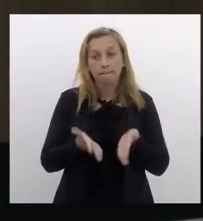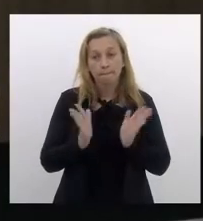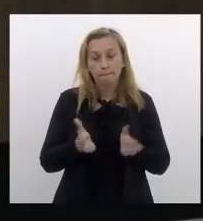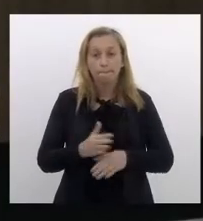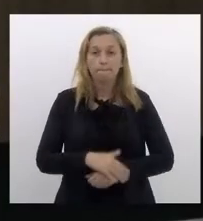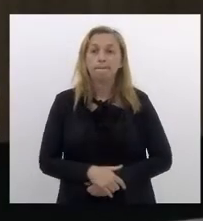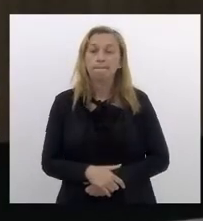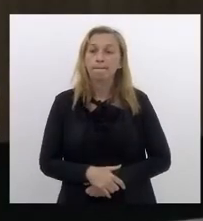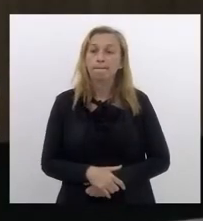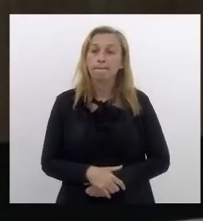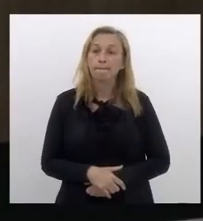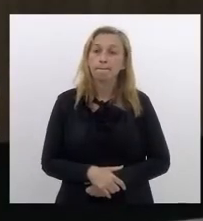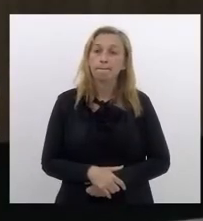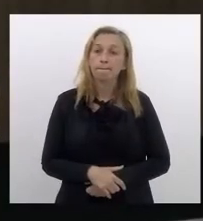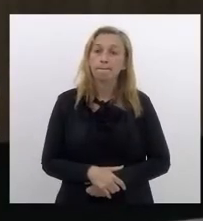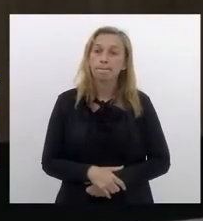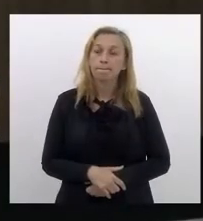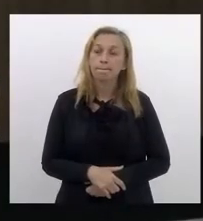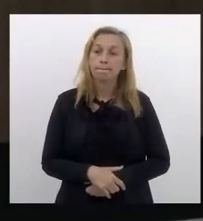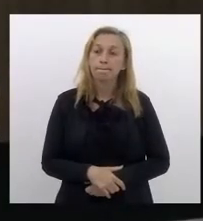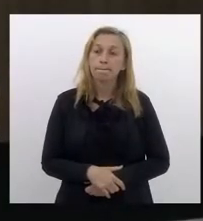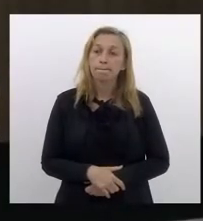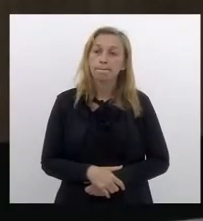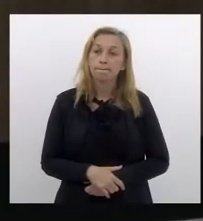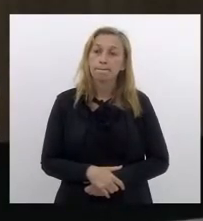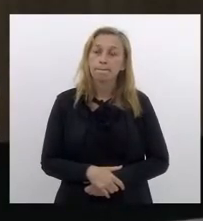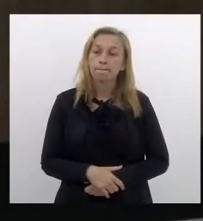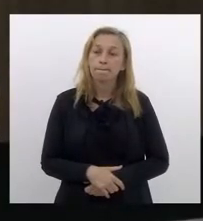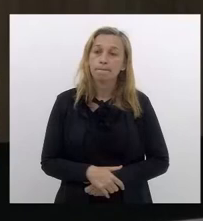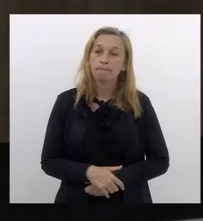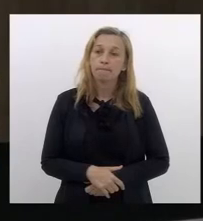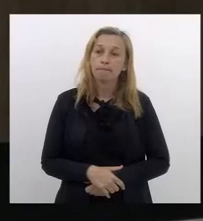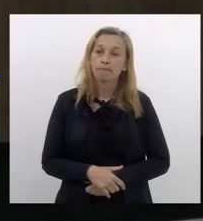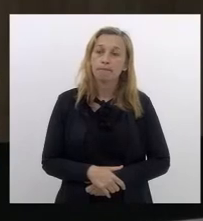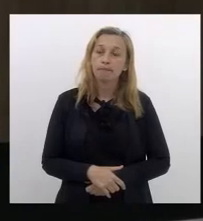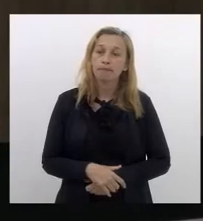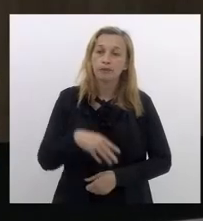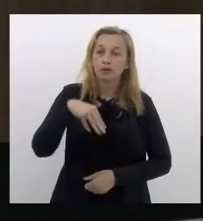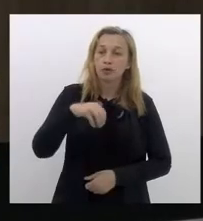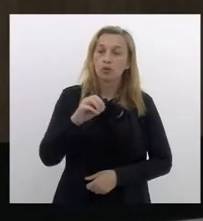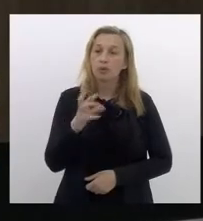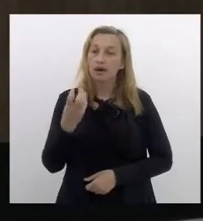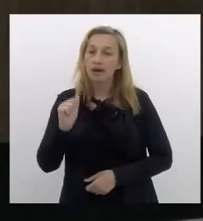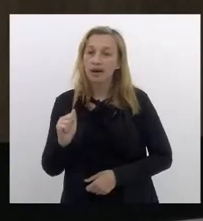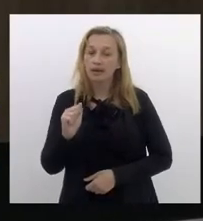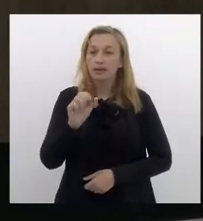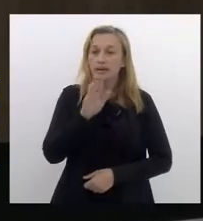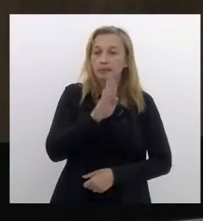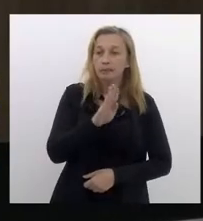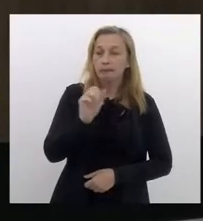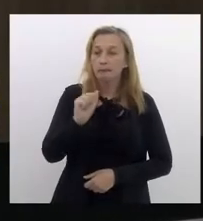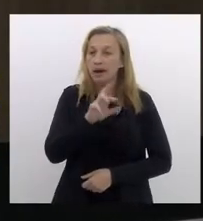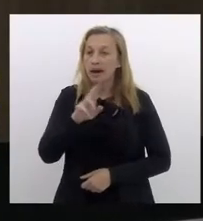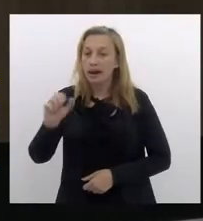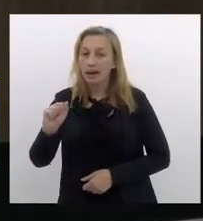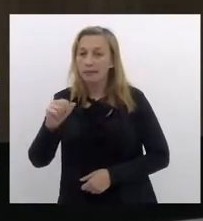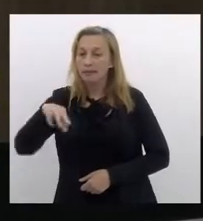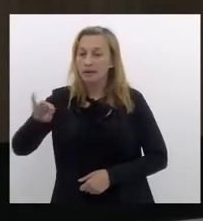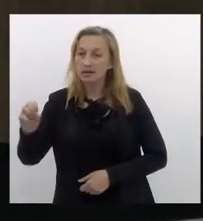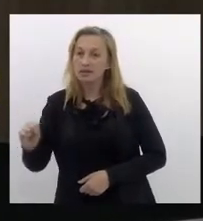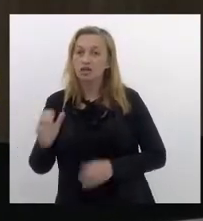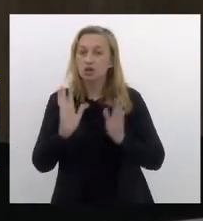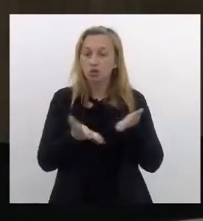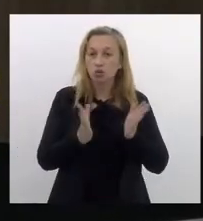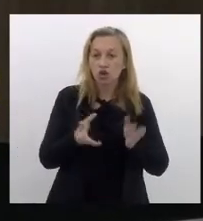consolidado com a elevação da comarca de Barra Mansa e hoje também de Resende à condição de